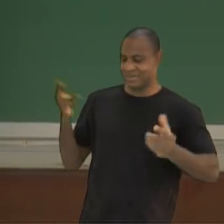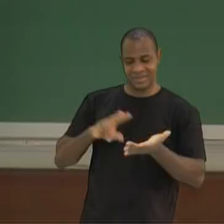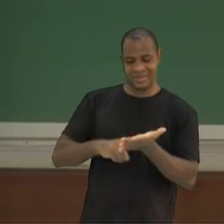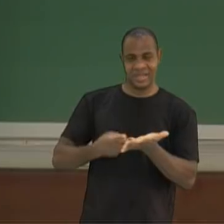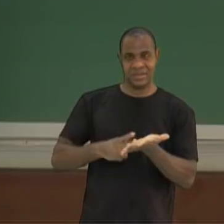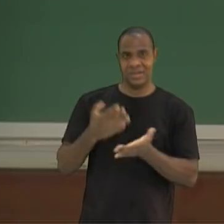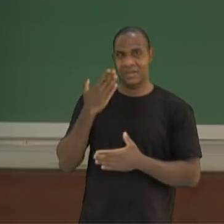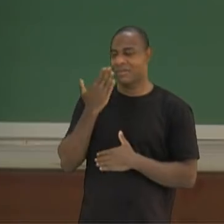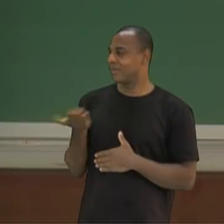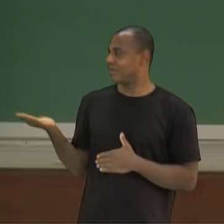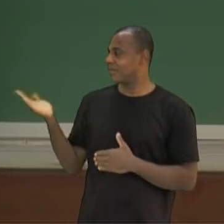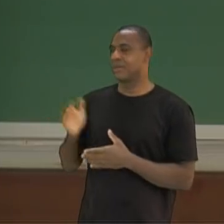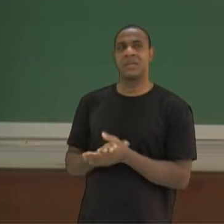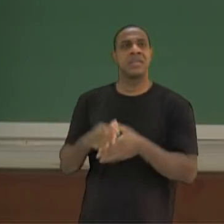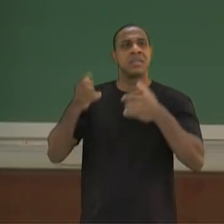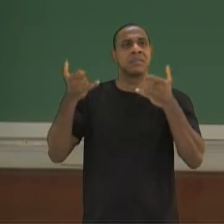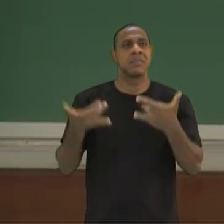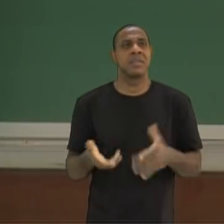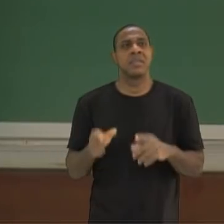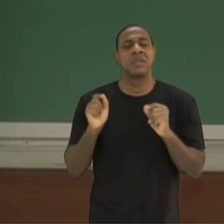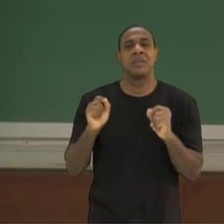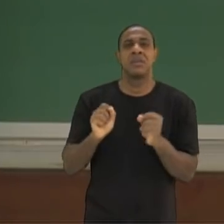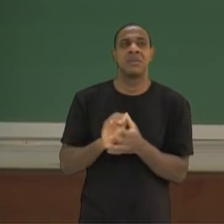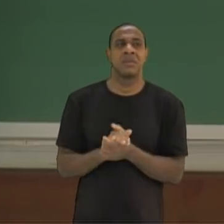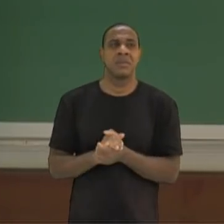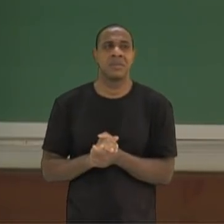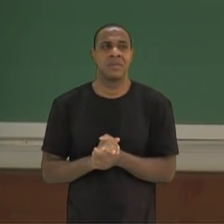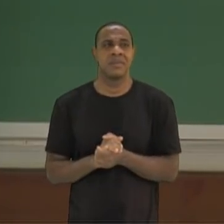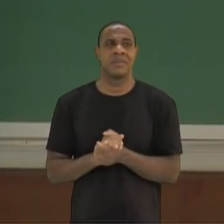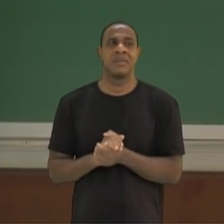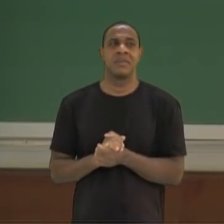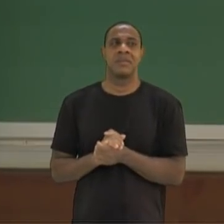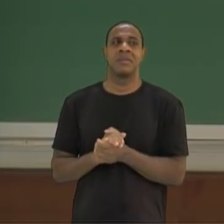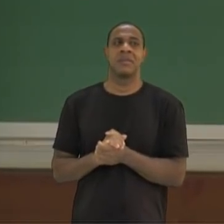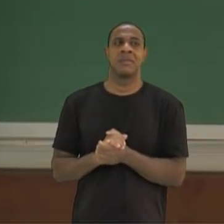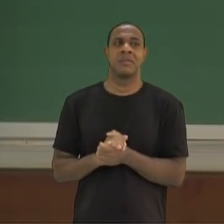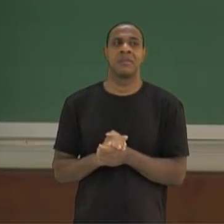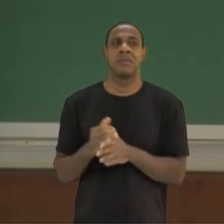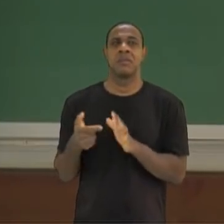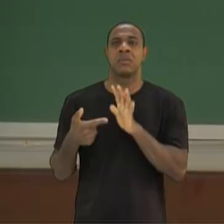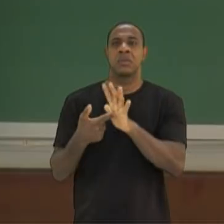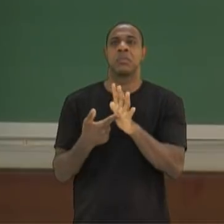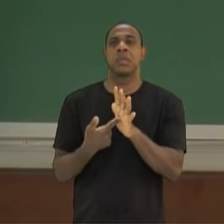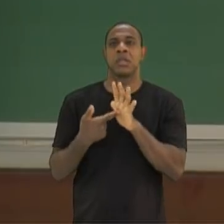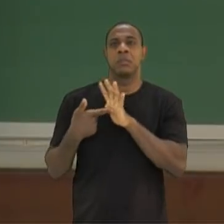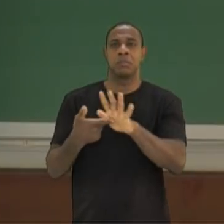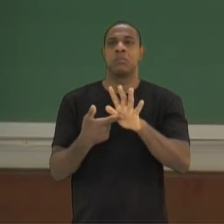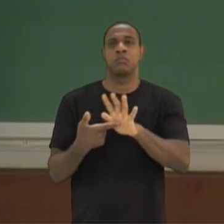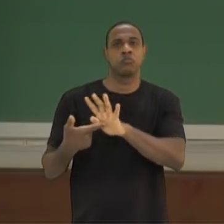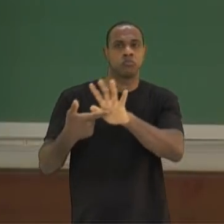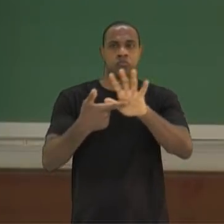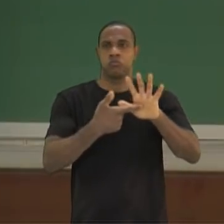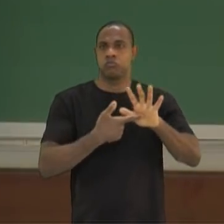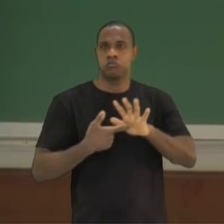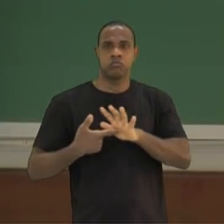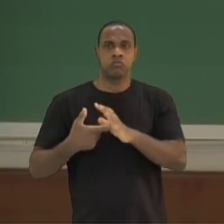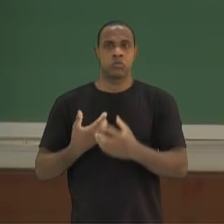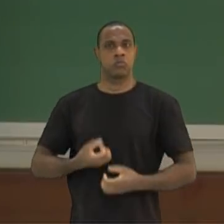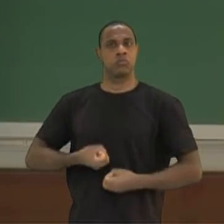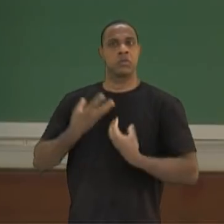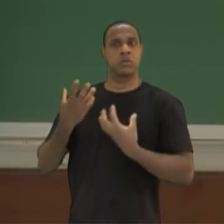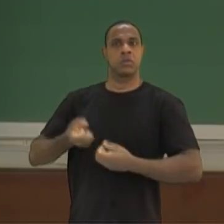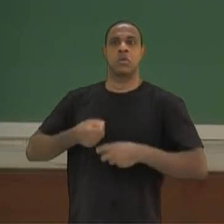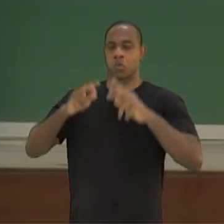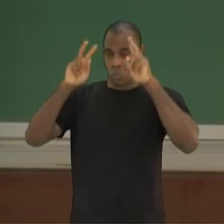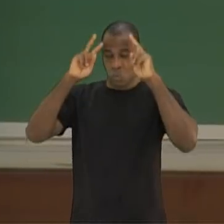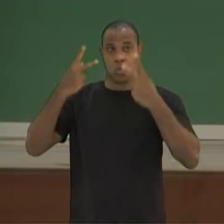de arte ó, é uma human expression. Vamos inverter, então? Uma expressão humana. Tudo que existe, tudo que a gente faz para se